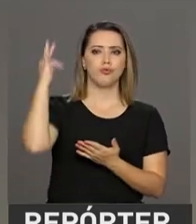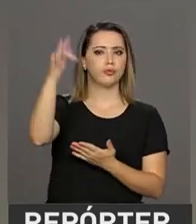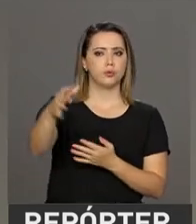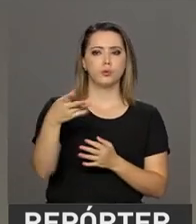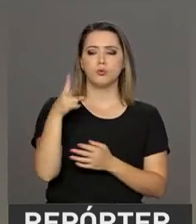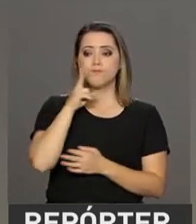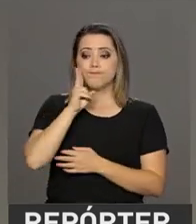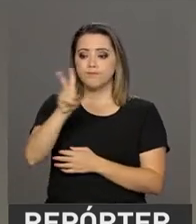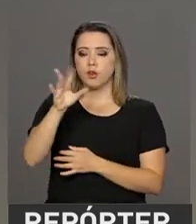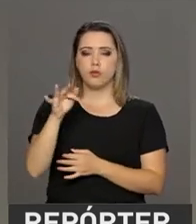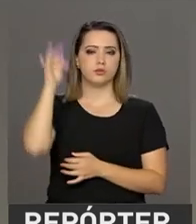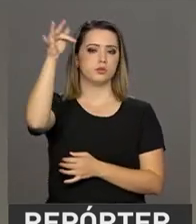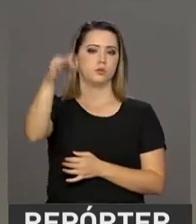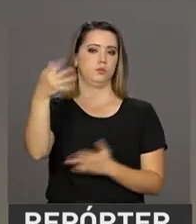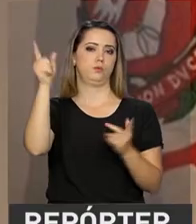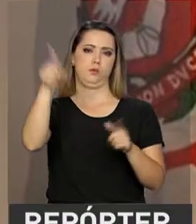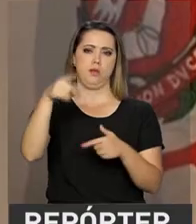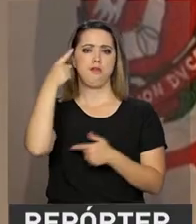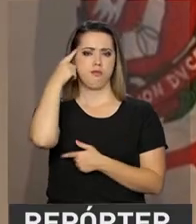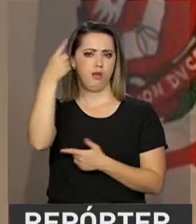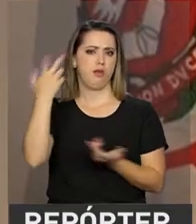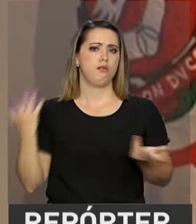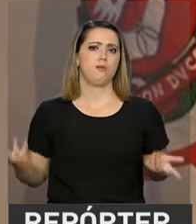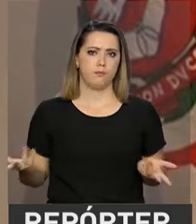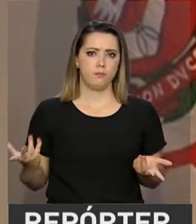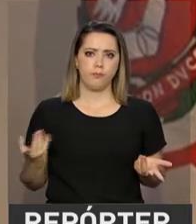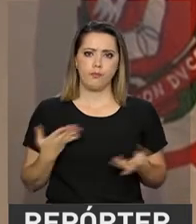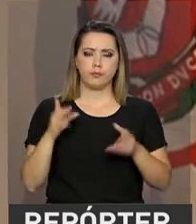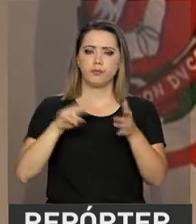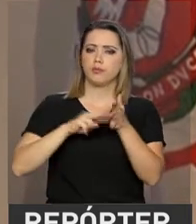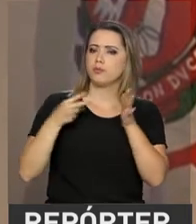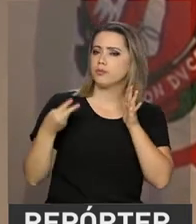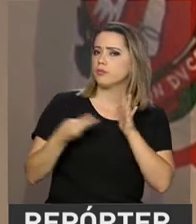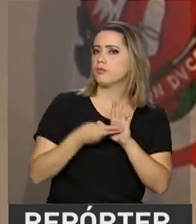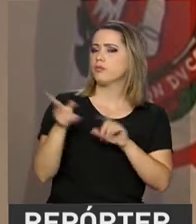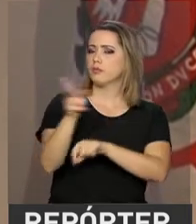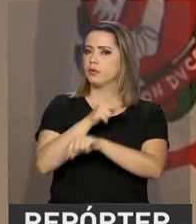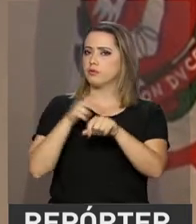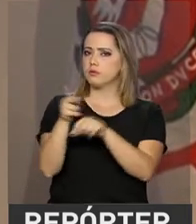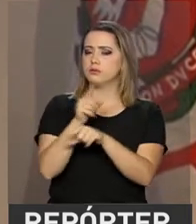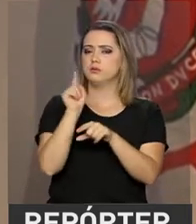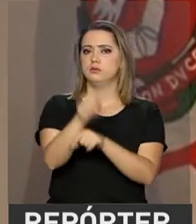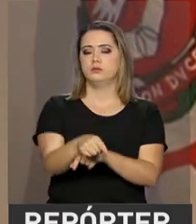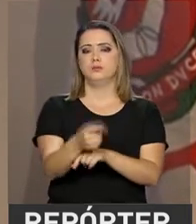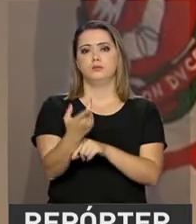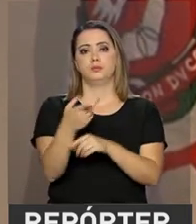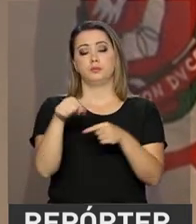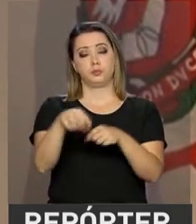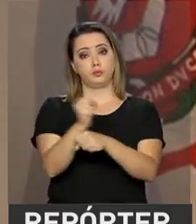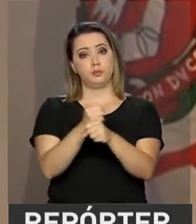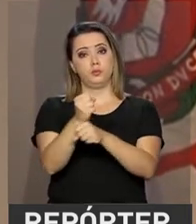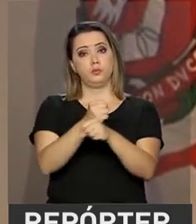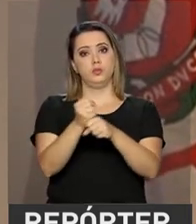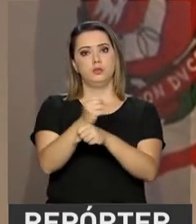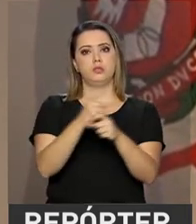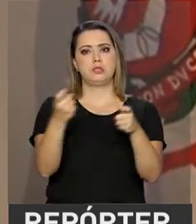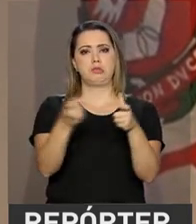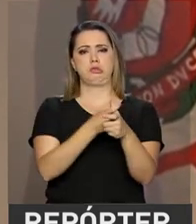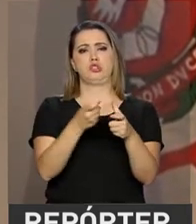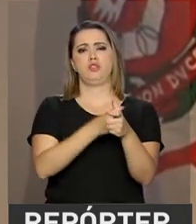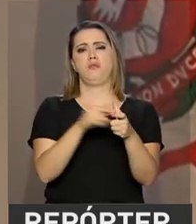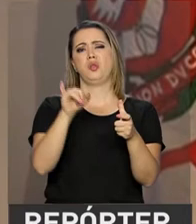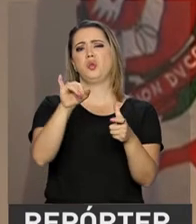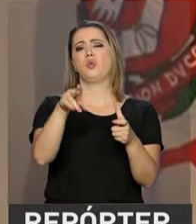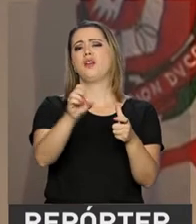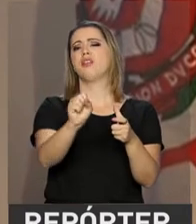futuro, essa é a ideia da Previdência. Ou seja, num país em que este ano o déficit